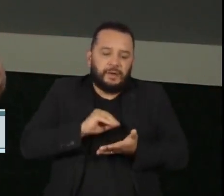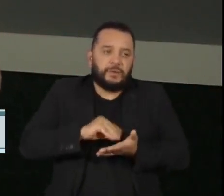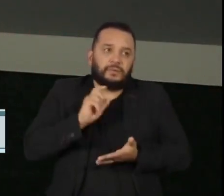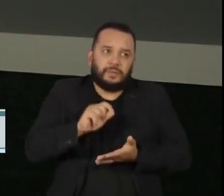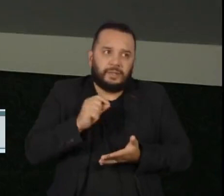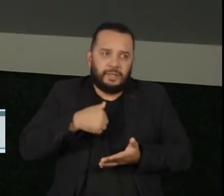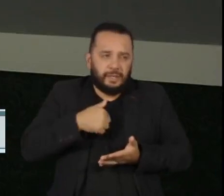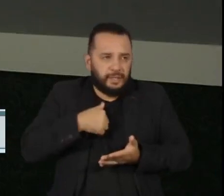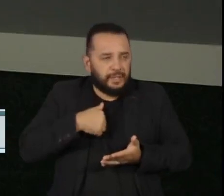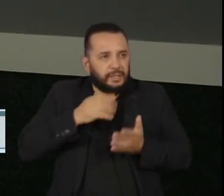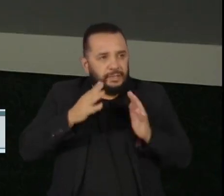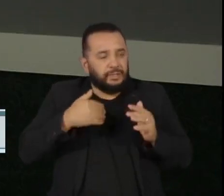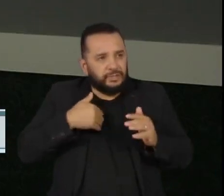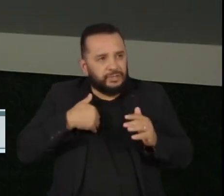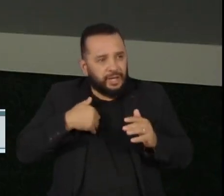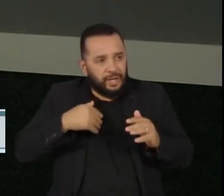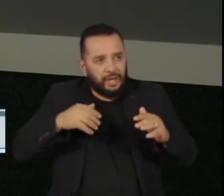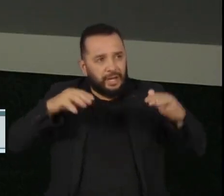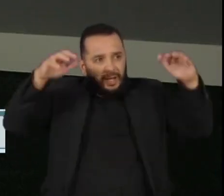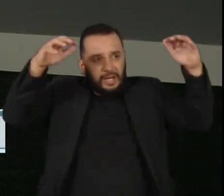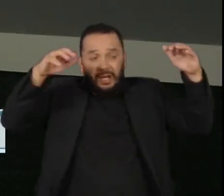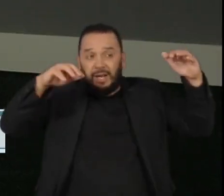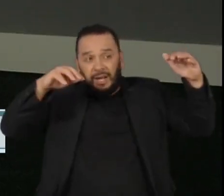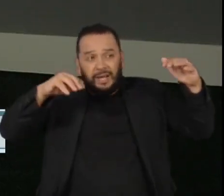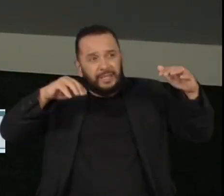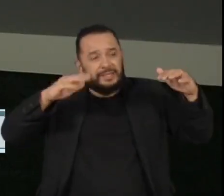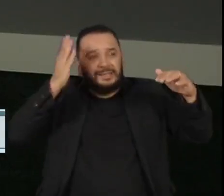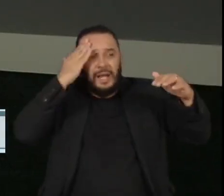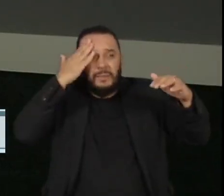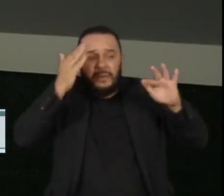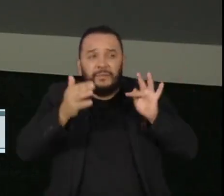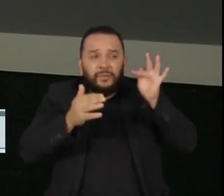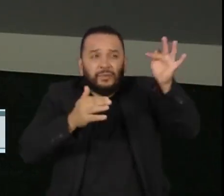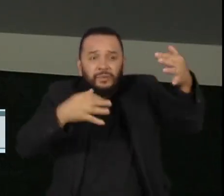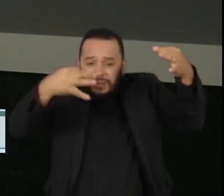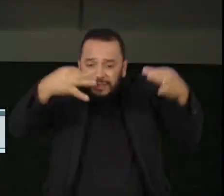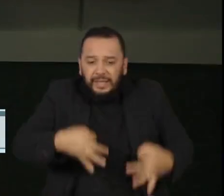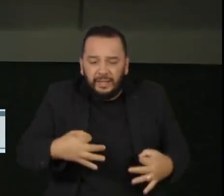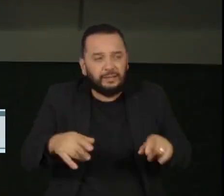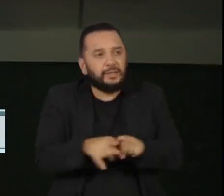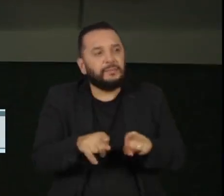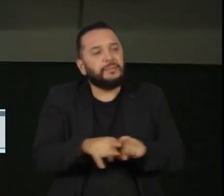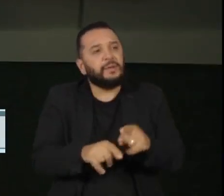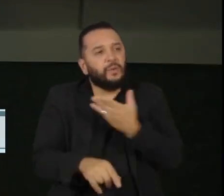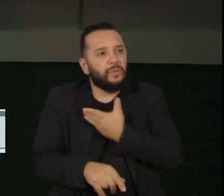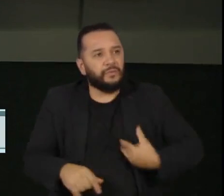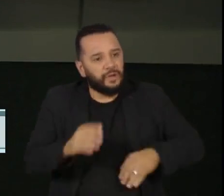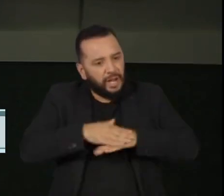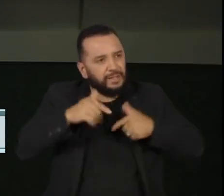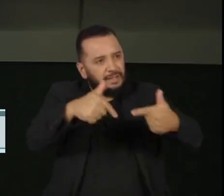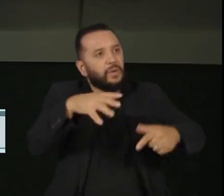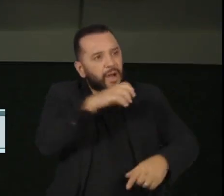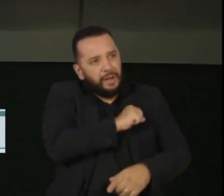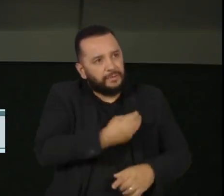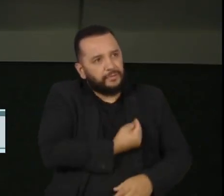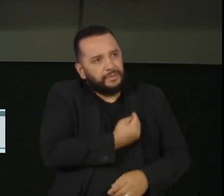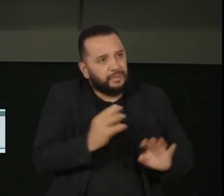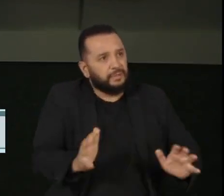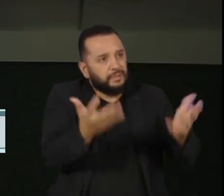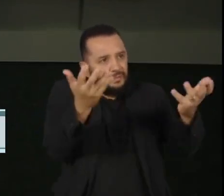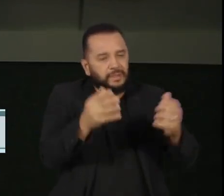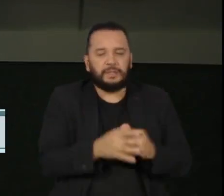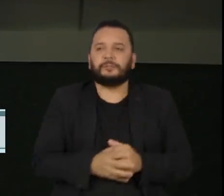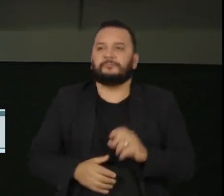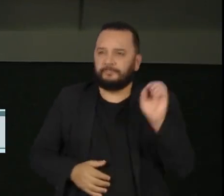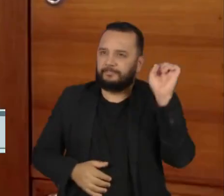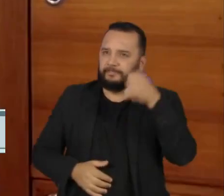mais assertiva e a tomada de decisão de gestores para salvar vidas? Sim, as informações, de alguma maneira,